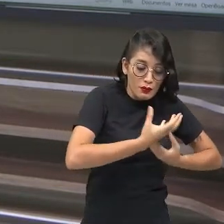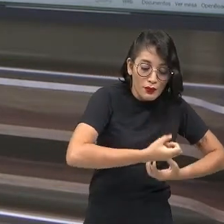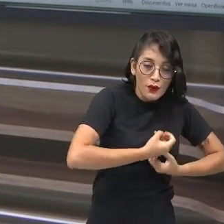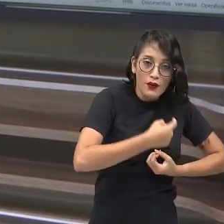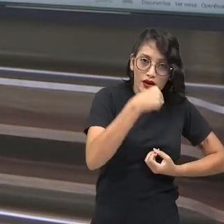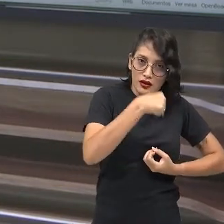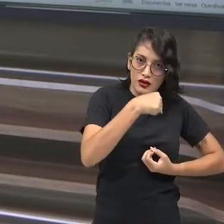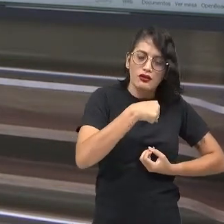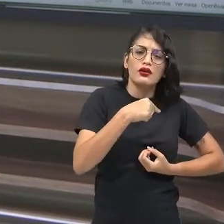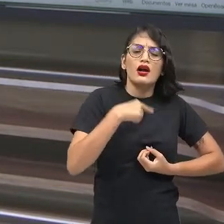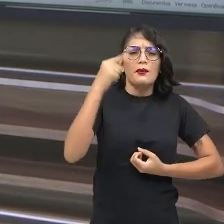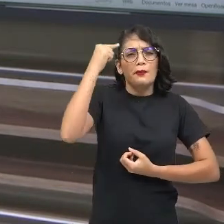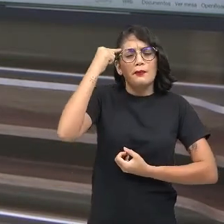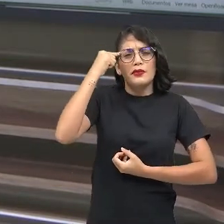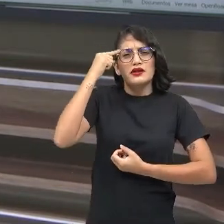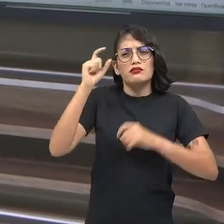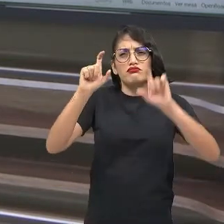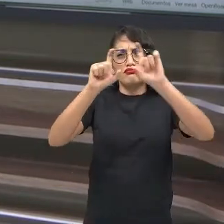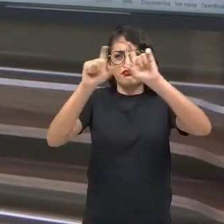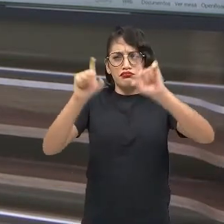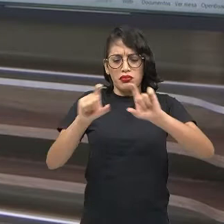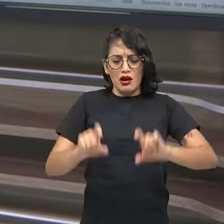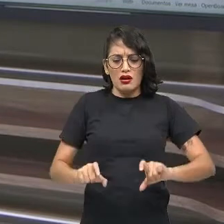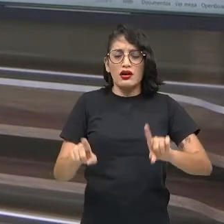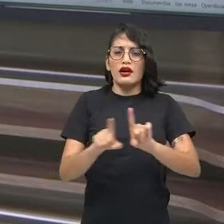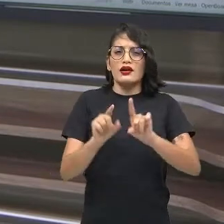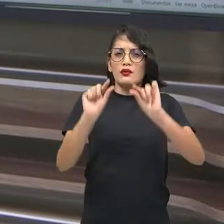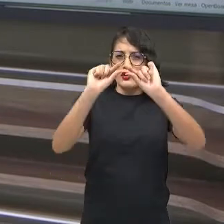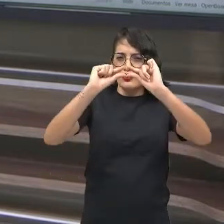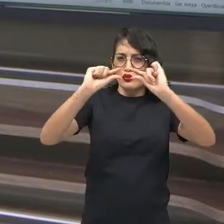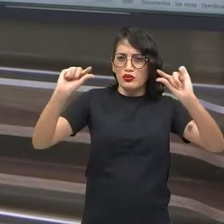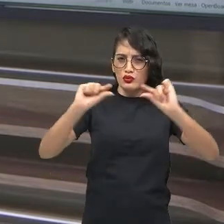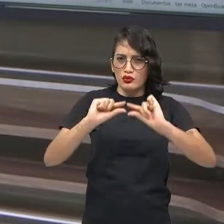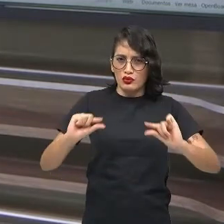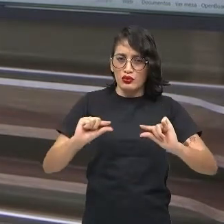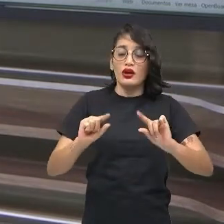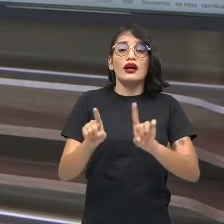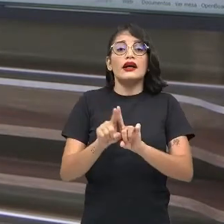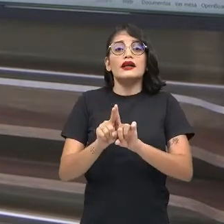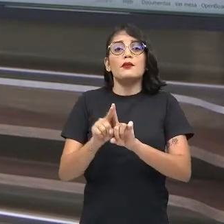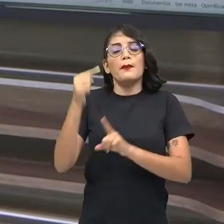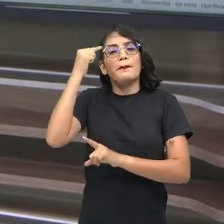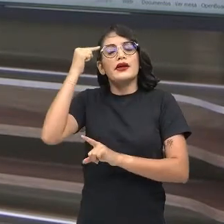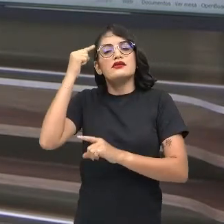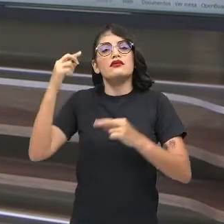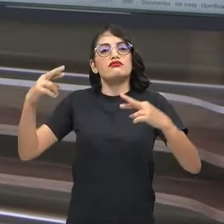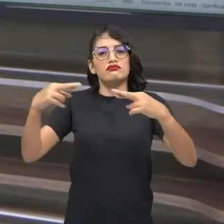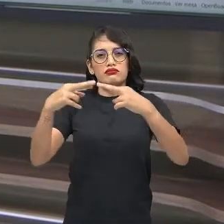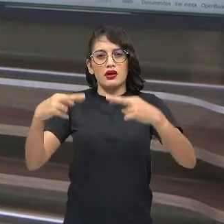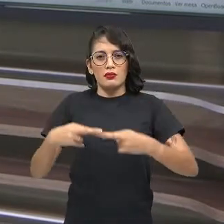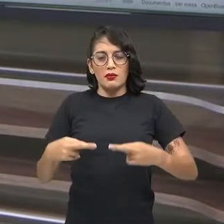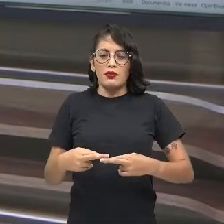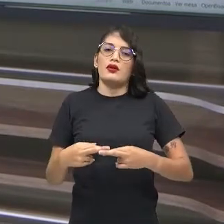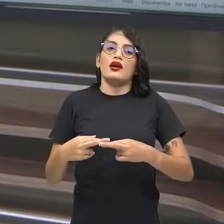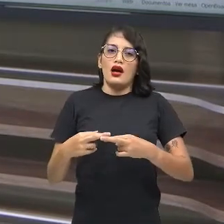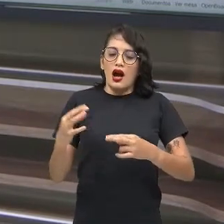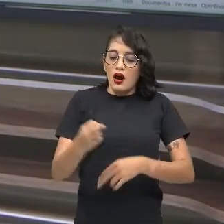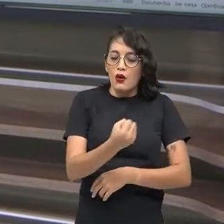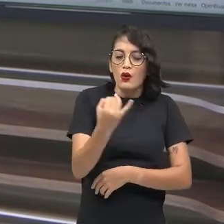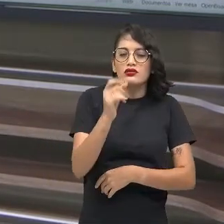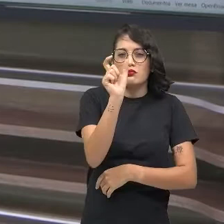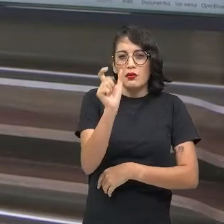pensamos muito em estrofes, nós pensamos em versos, mas nós pensamos também na rima, por exemplo, na métrica,